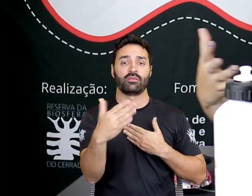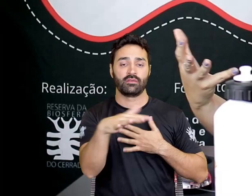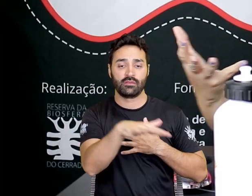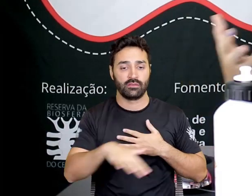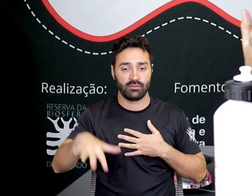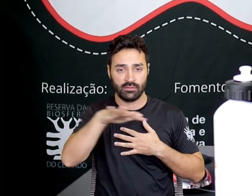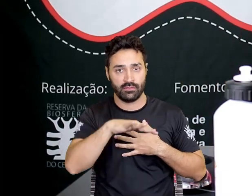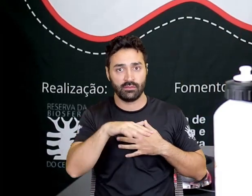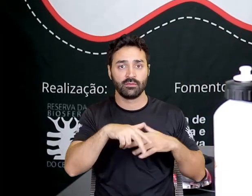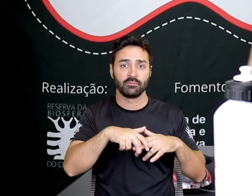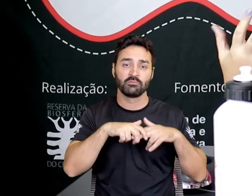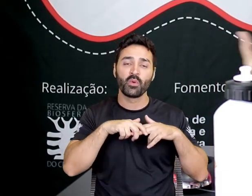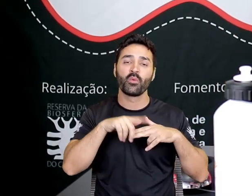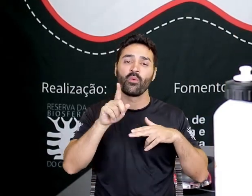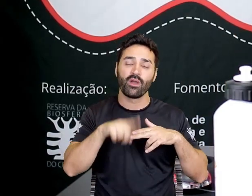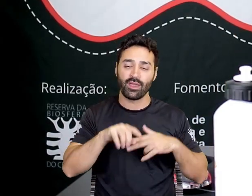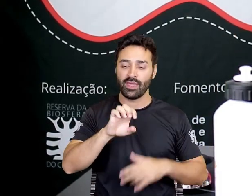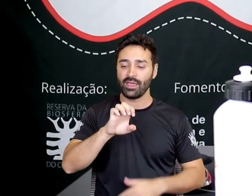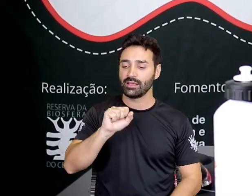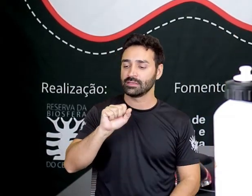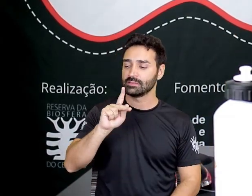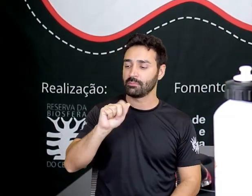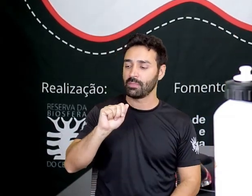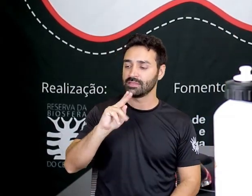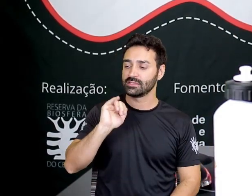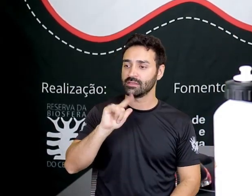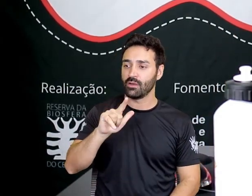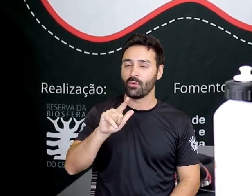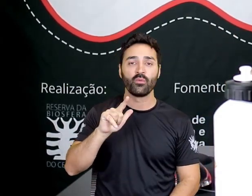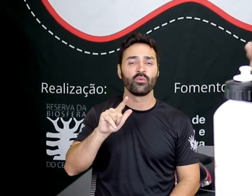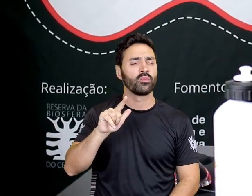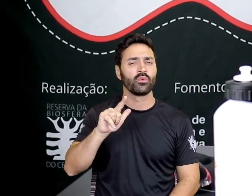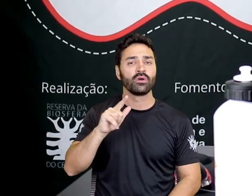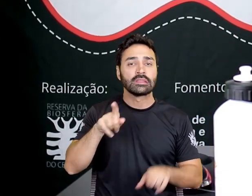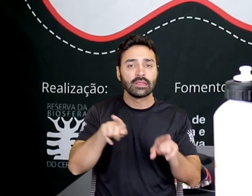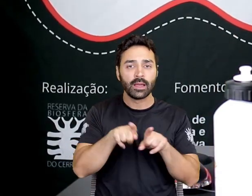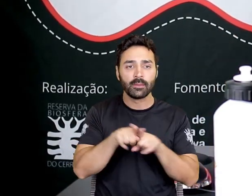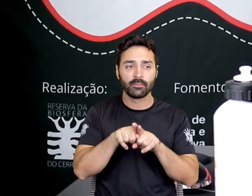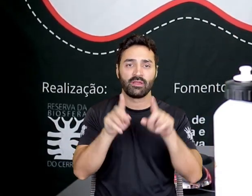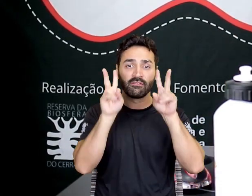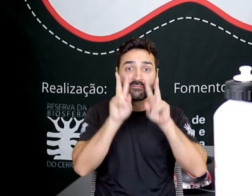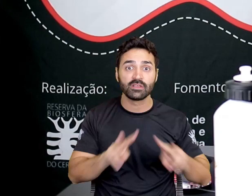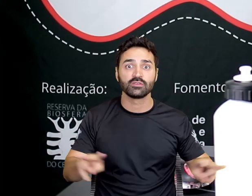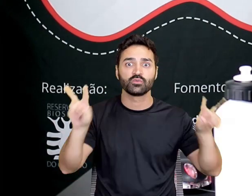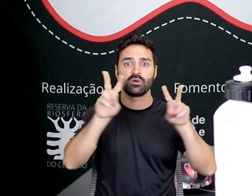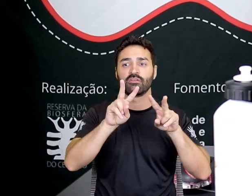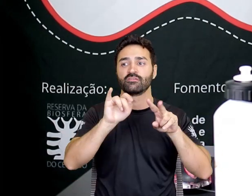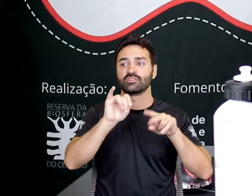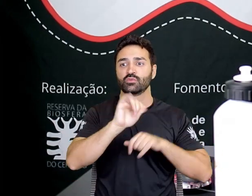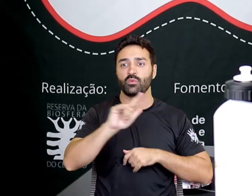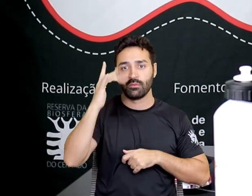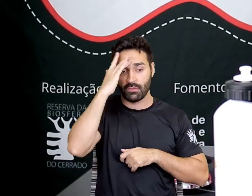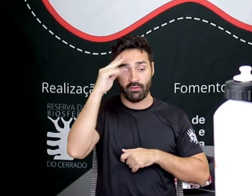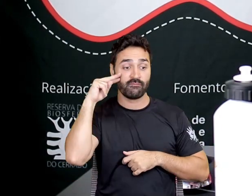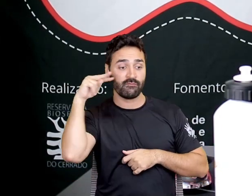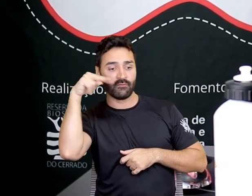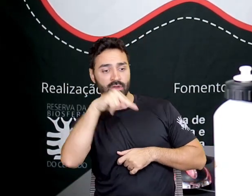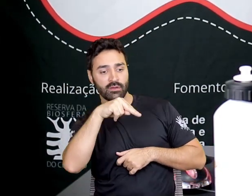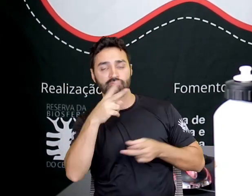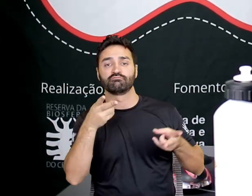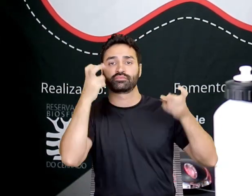seja utilizada, por isso que ela é espacial. E visoespacial porque ela trabalha com a questão das informações visuais.